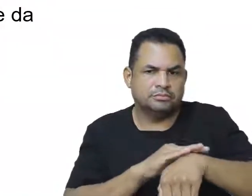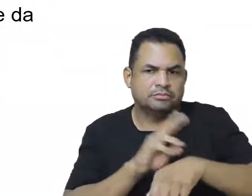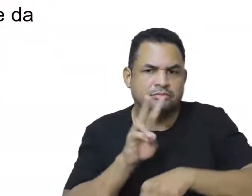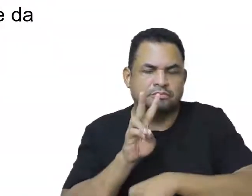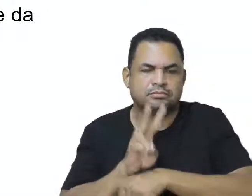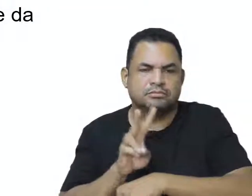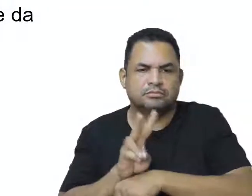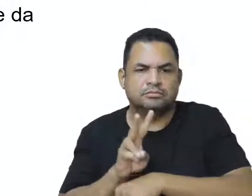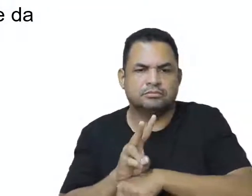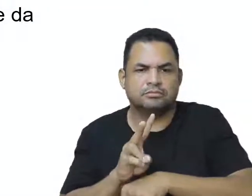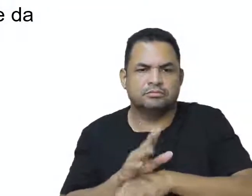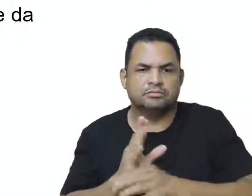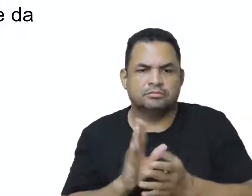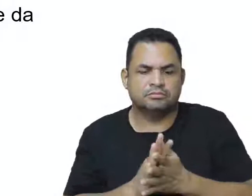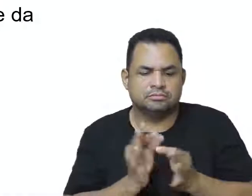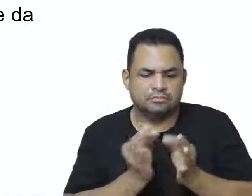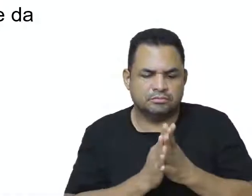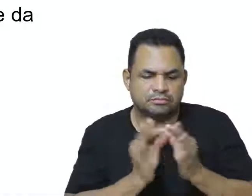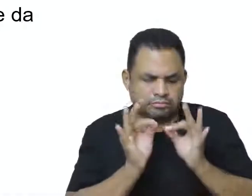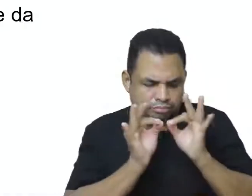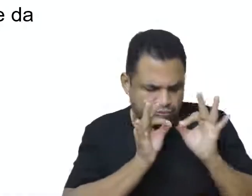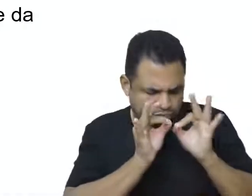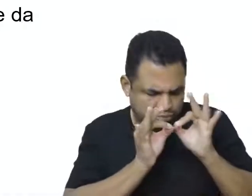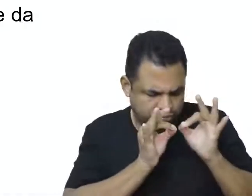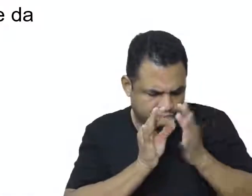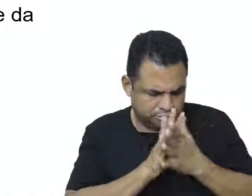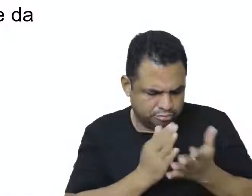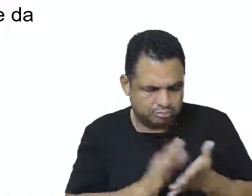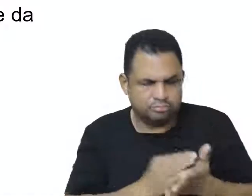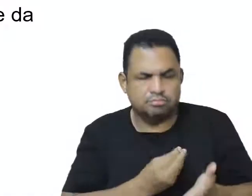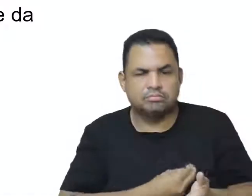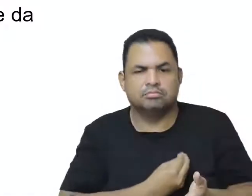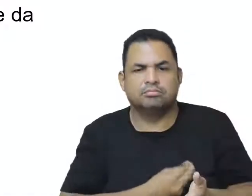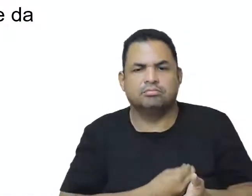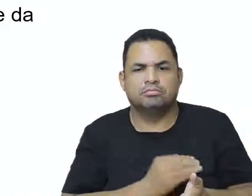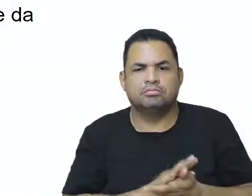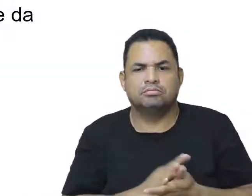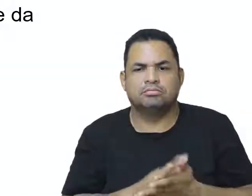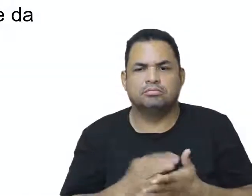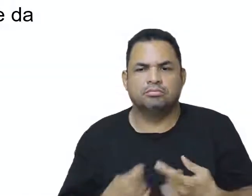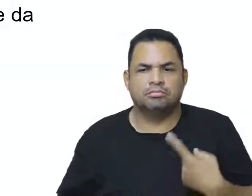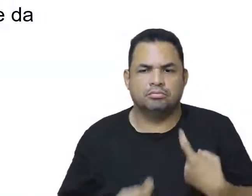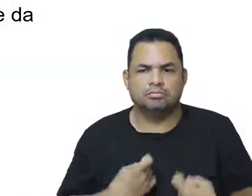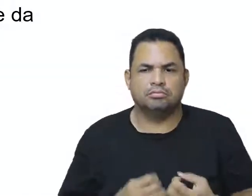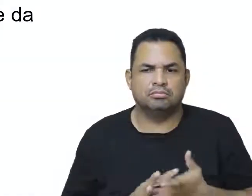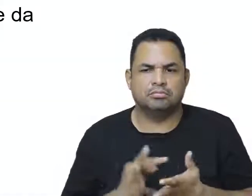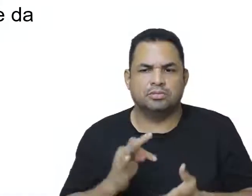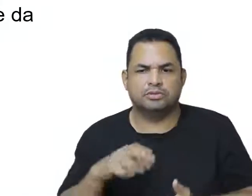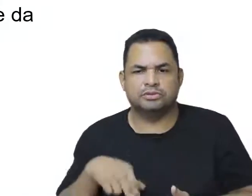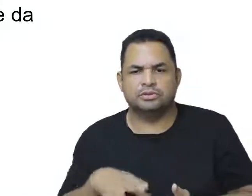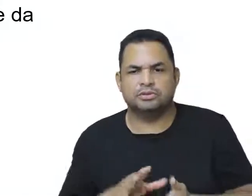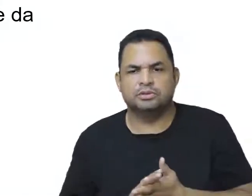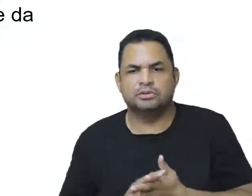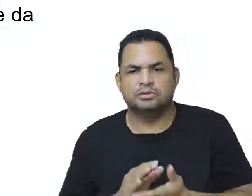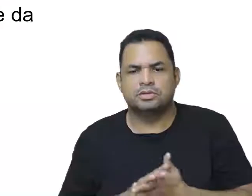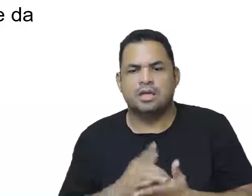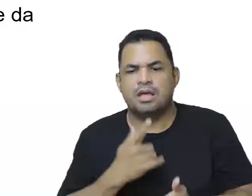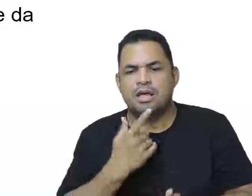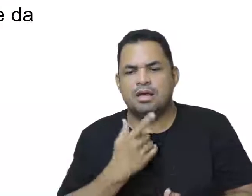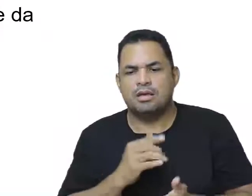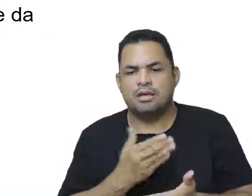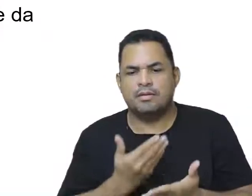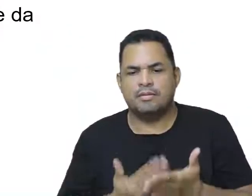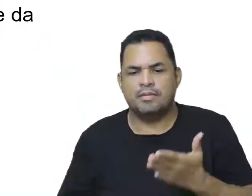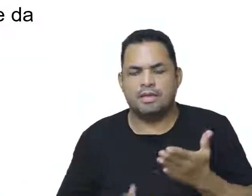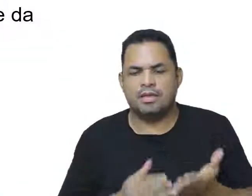protege a pele da ação de micro-organismos. Aquilo que eu acabei de explicar, né? Como bactérias, de toxinas e